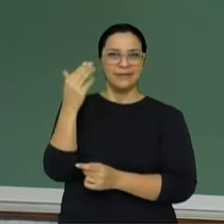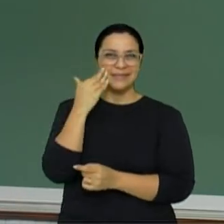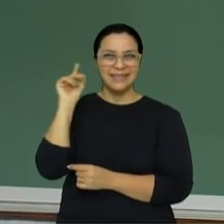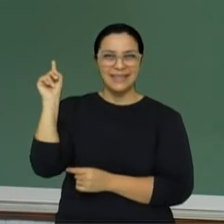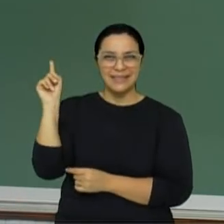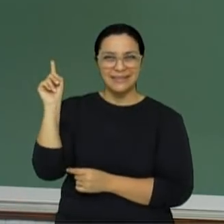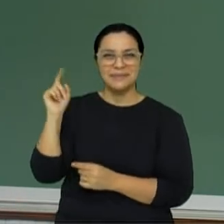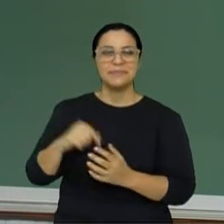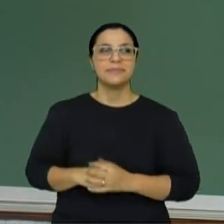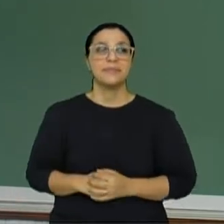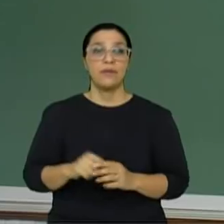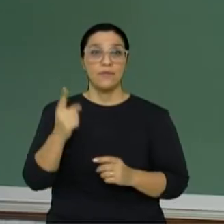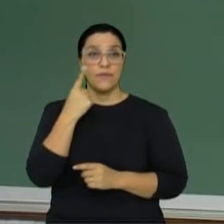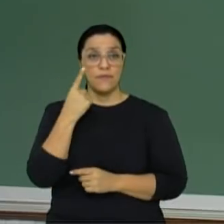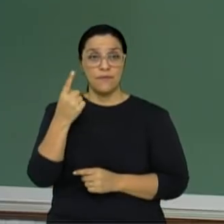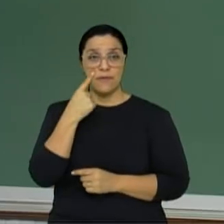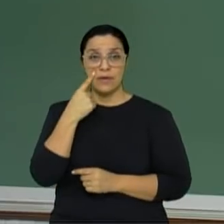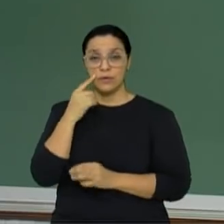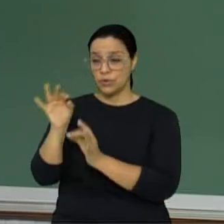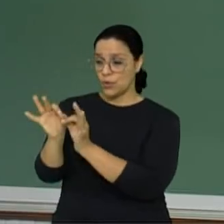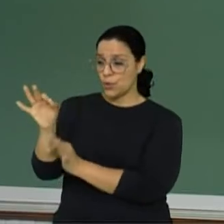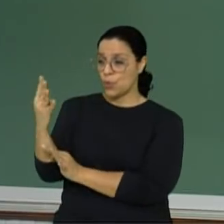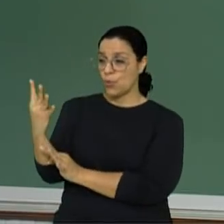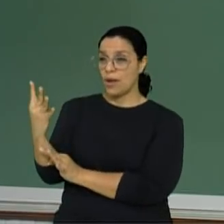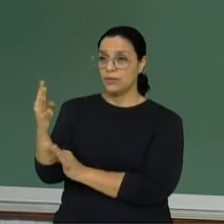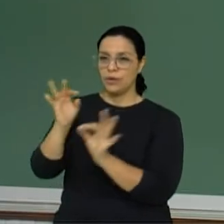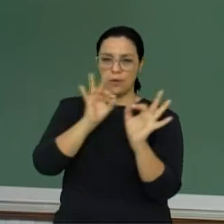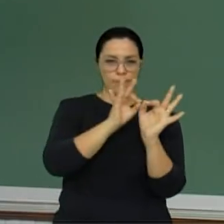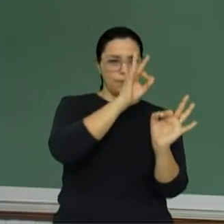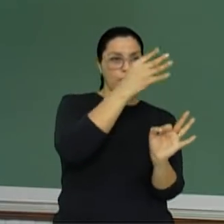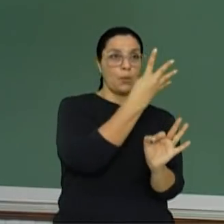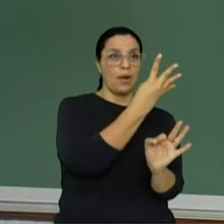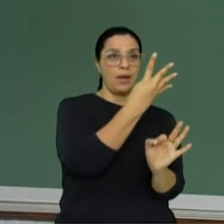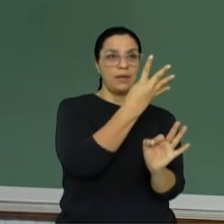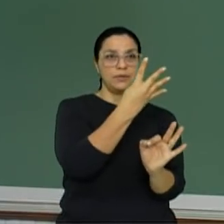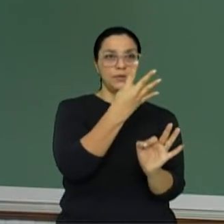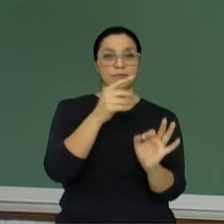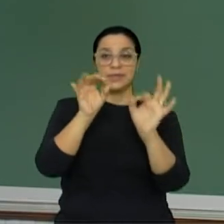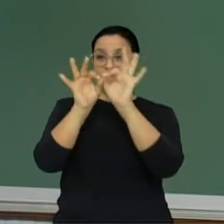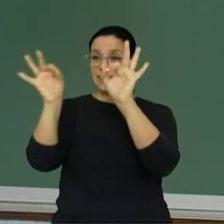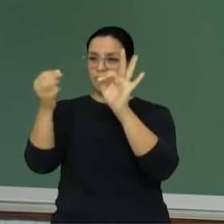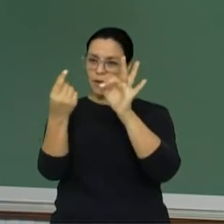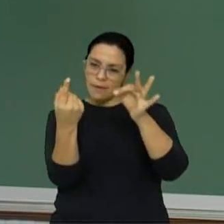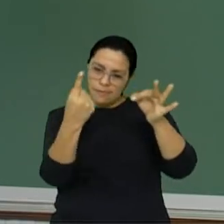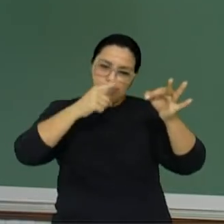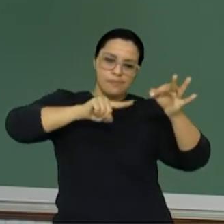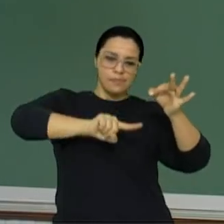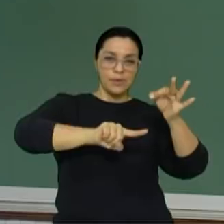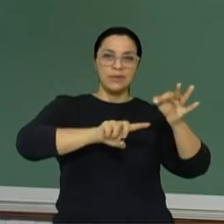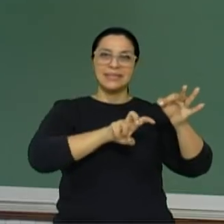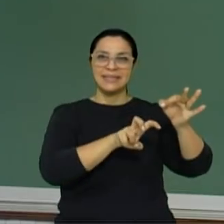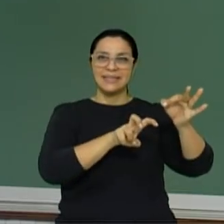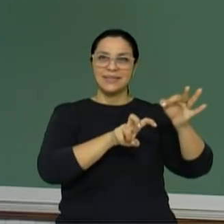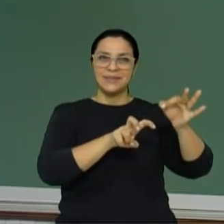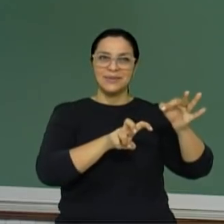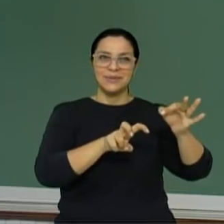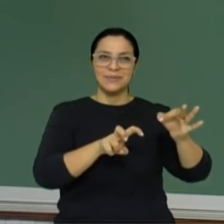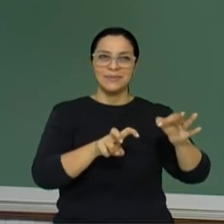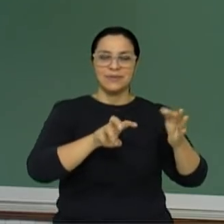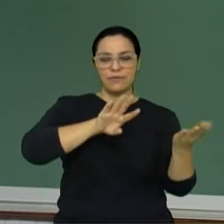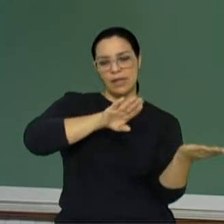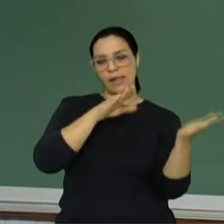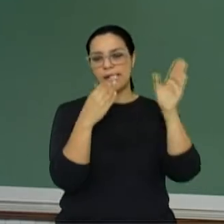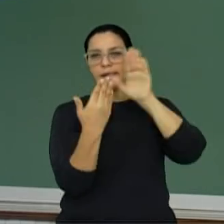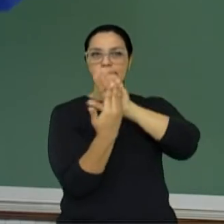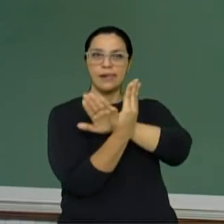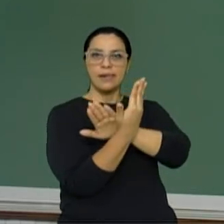né? Então, veja que para desenhar esse triângulo aqui, o que eu fiz? Eu tive que rebater esse triângulo para lá, 180 graus, né, nesse